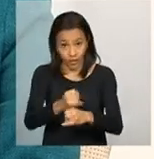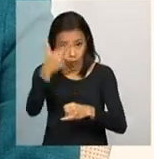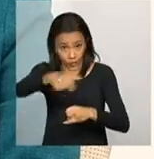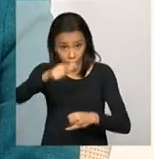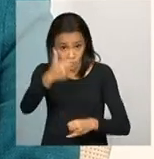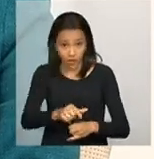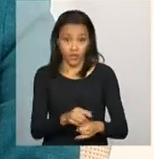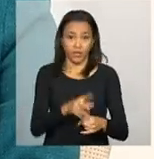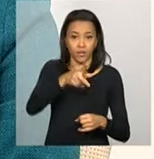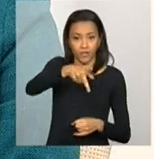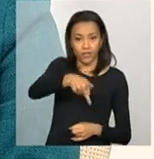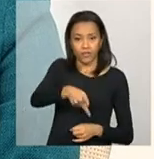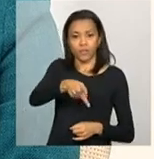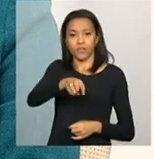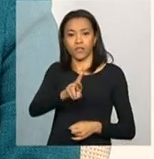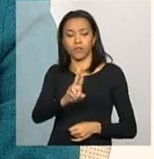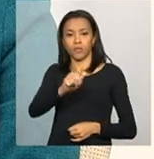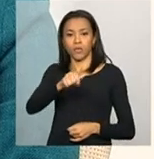endereço,